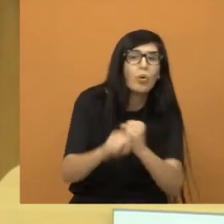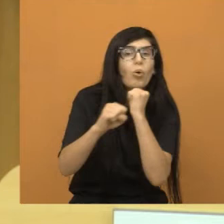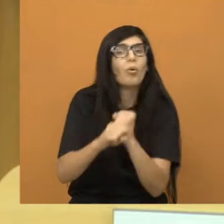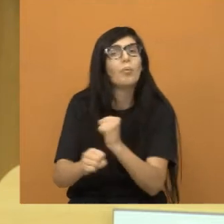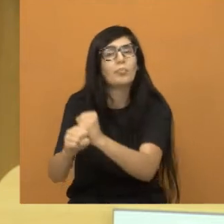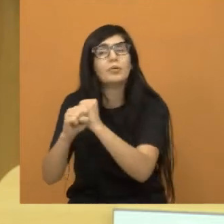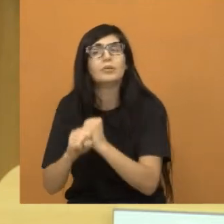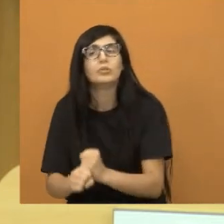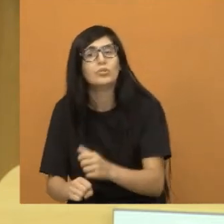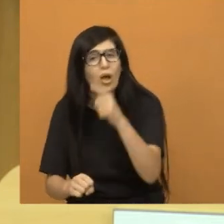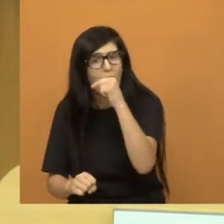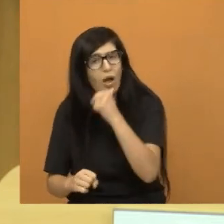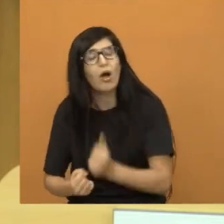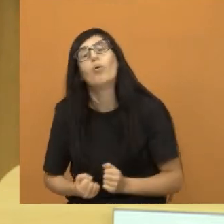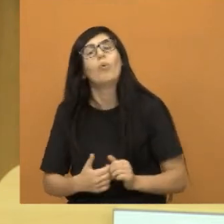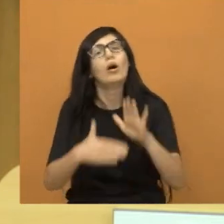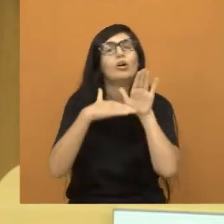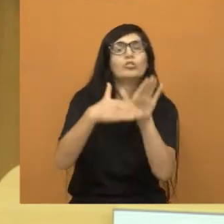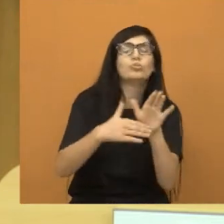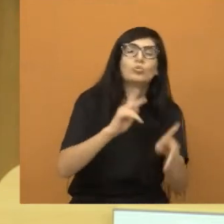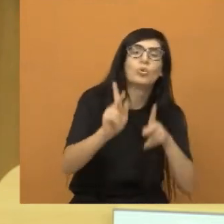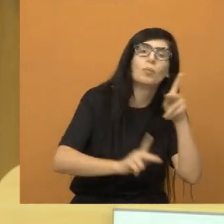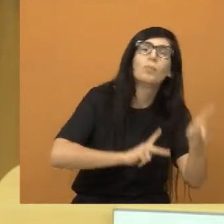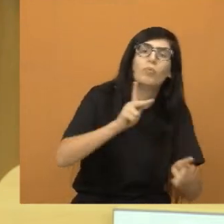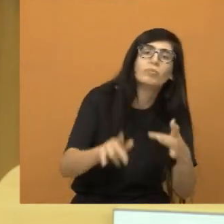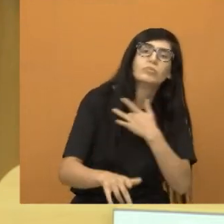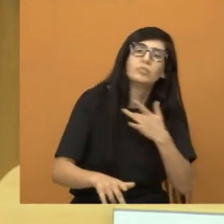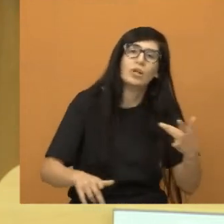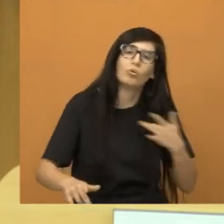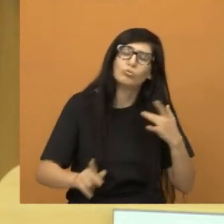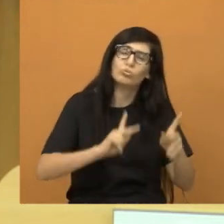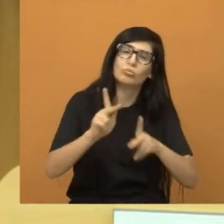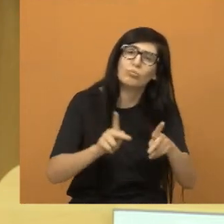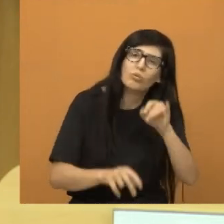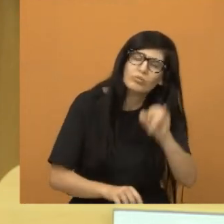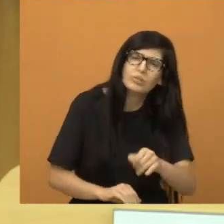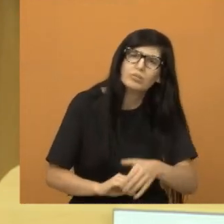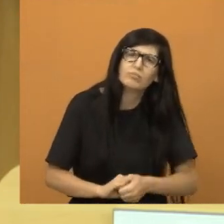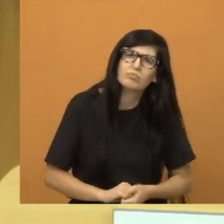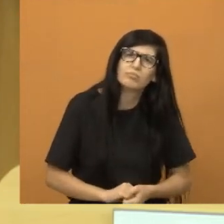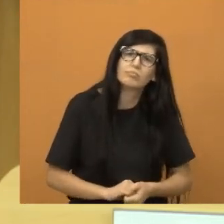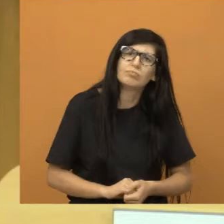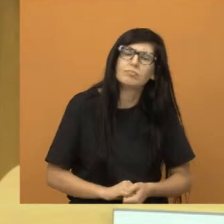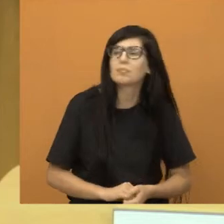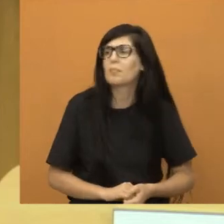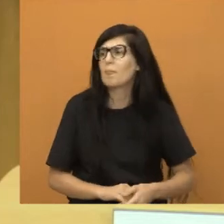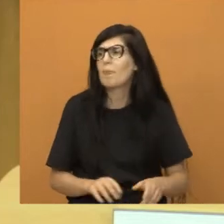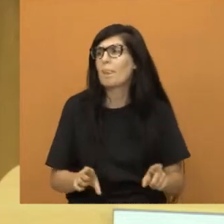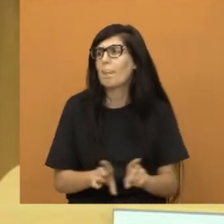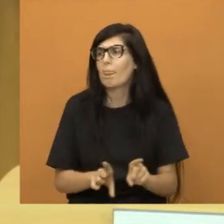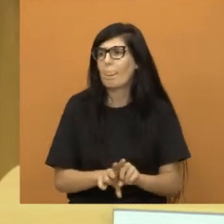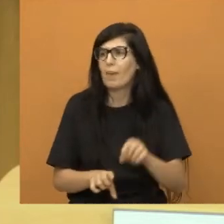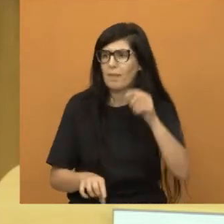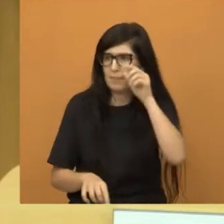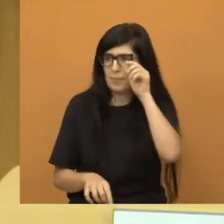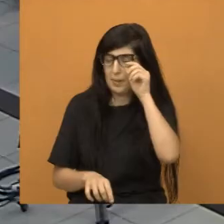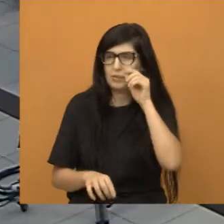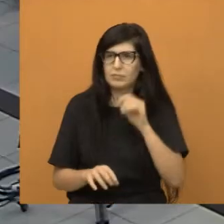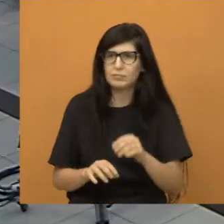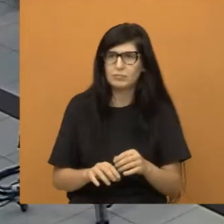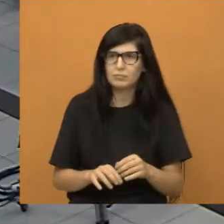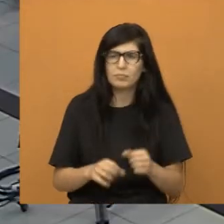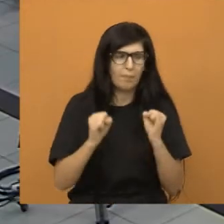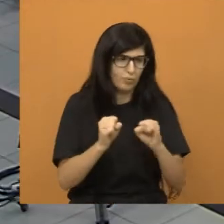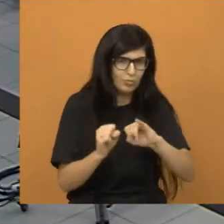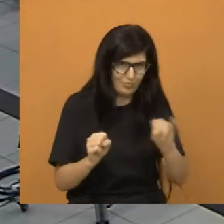estamos levando dignidade e principalmente saúde pública. Também... Vereador, você me dá uma partezinha? Pois